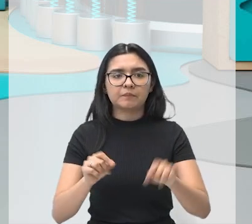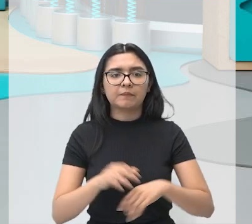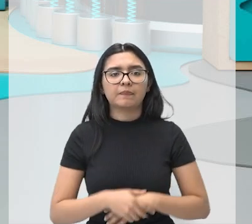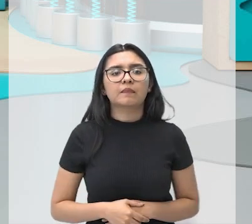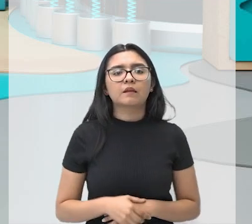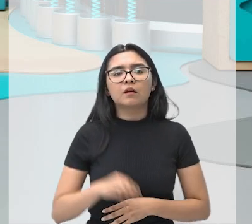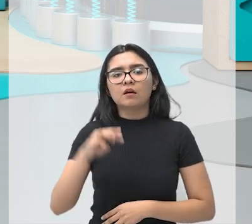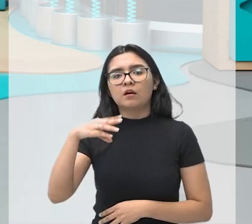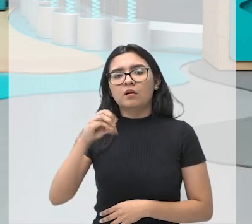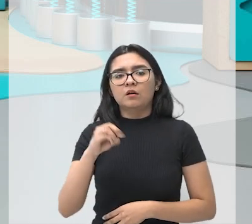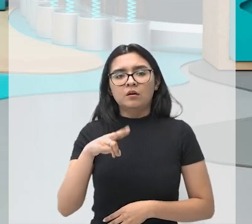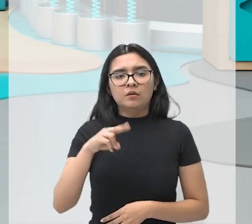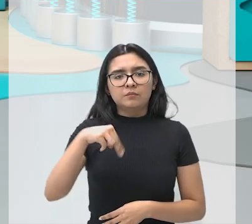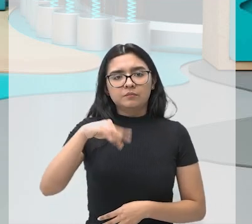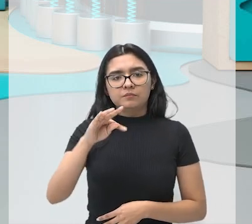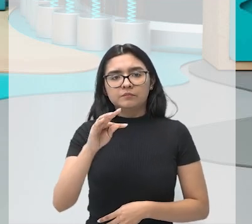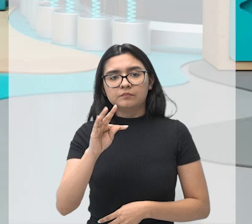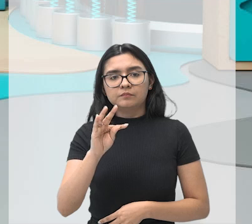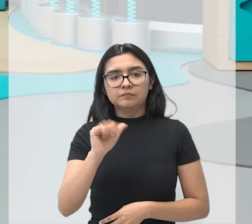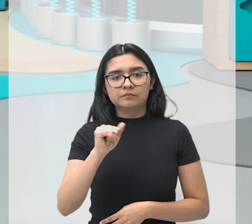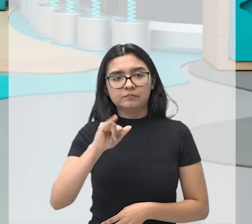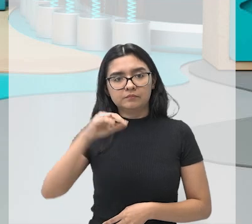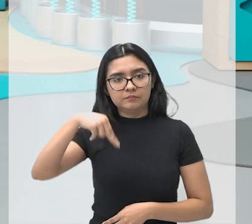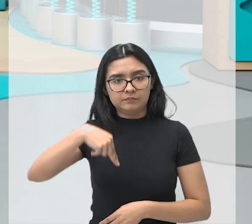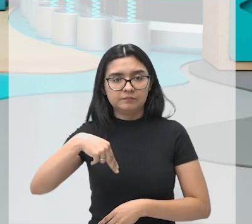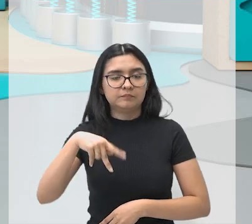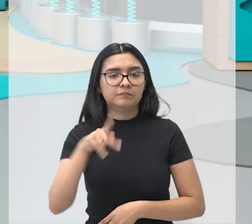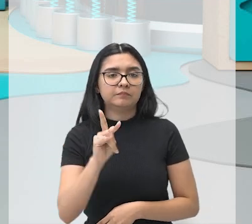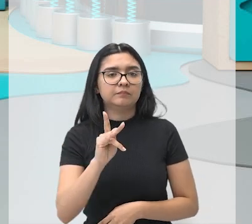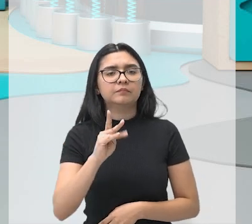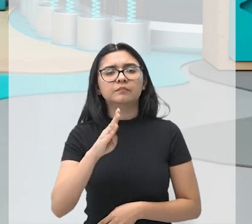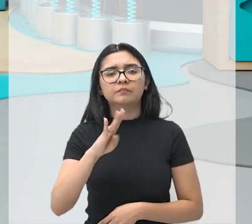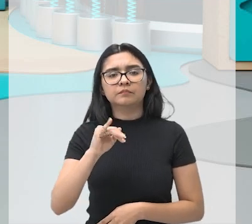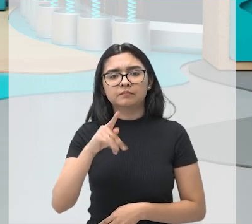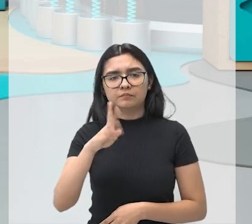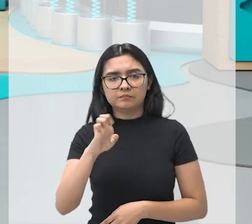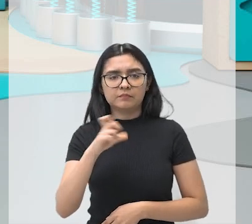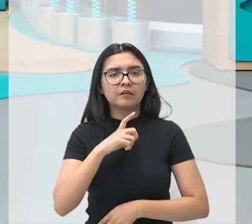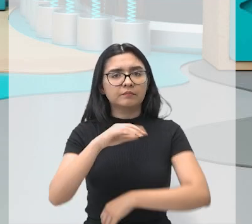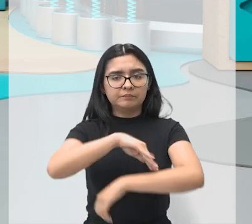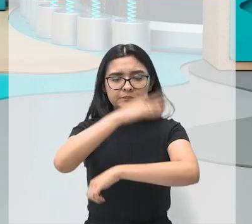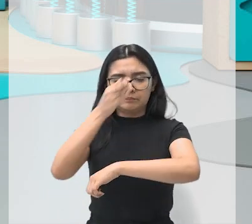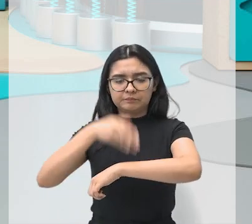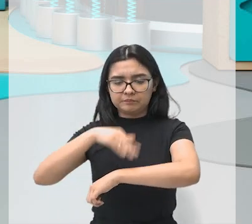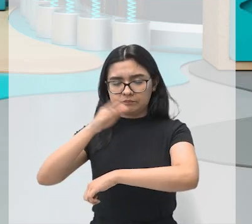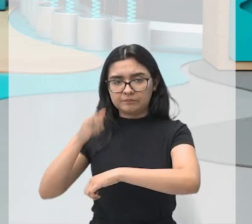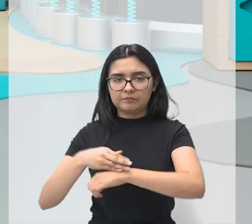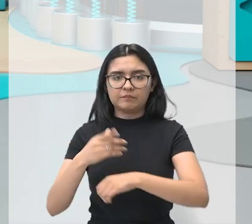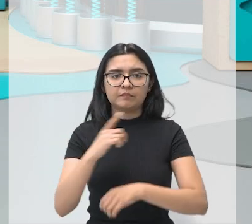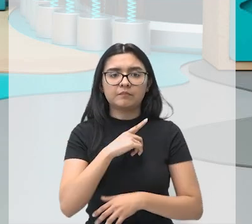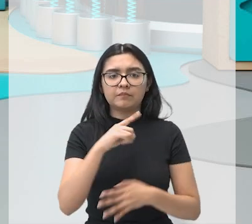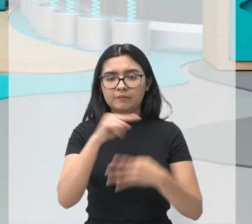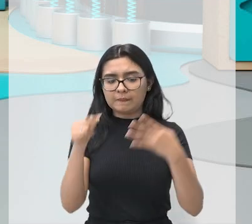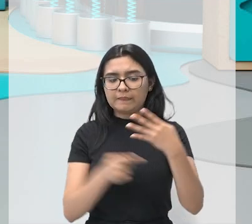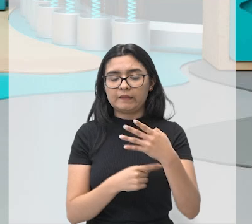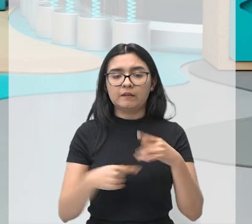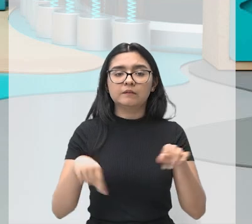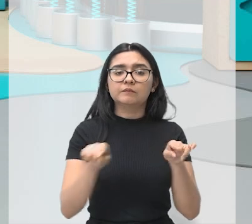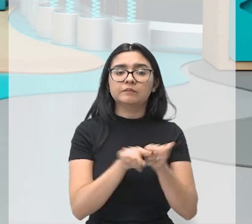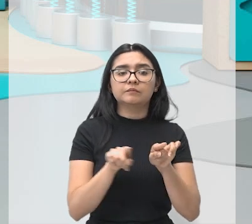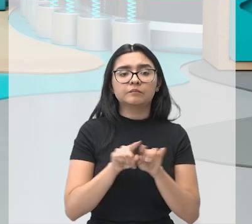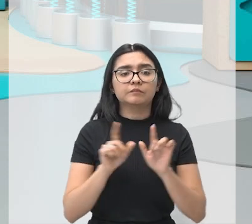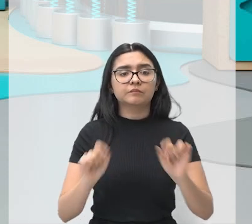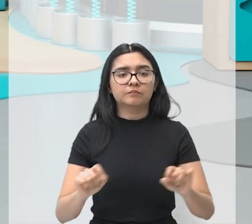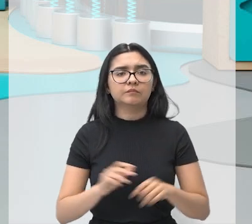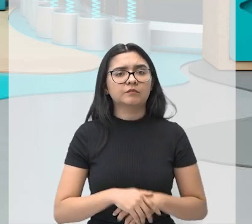que são as provas em montanha, né? Existem ainda várias categorias que são divididas em mais ou menos ali